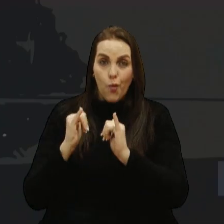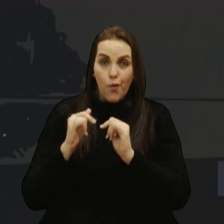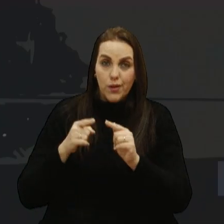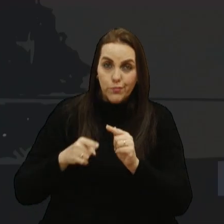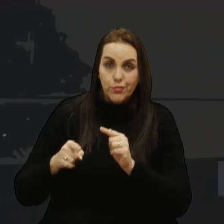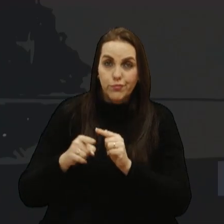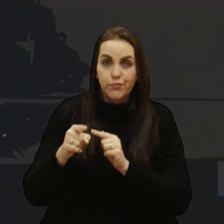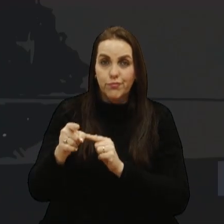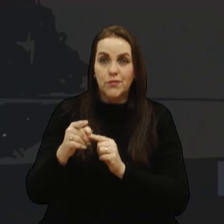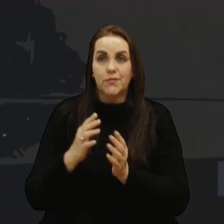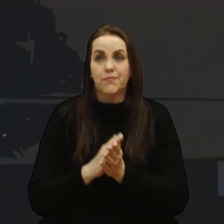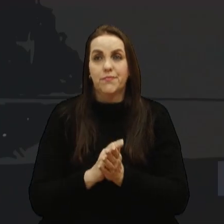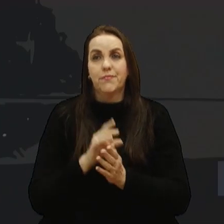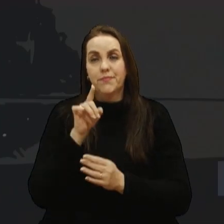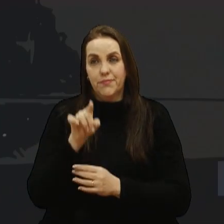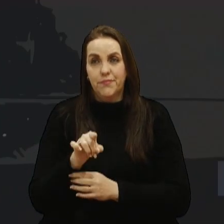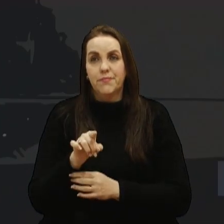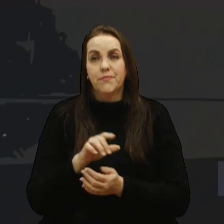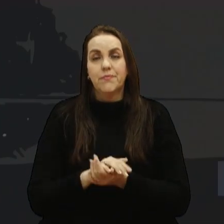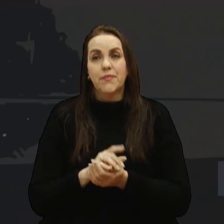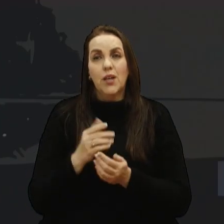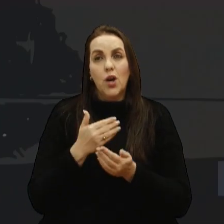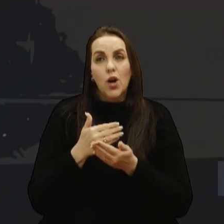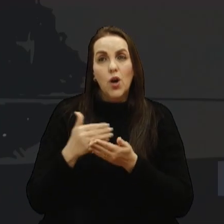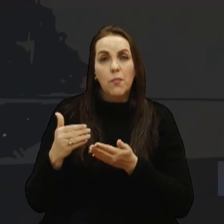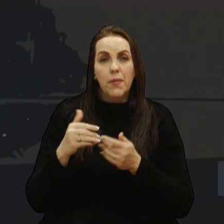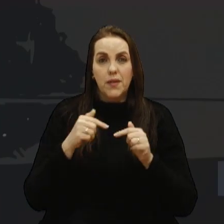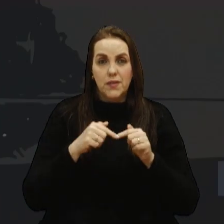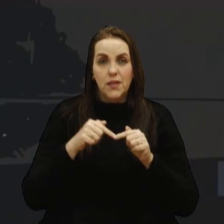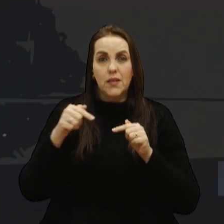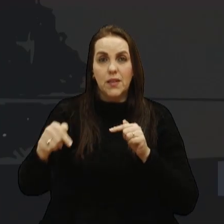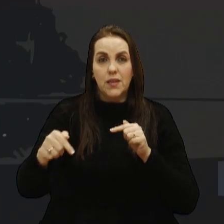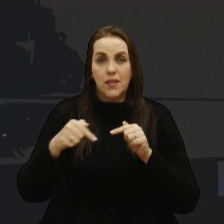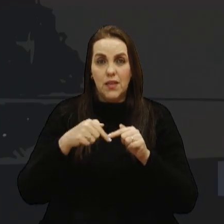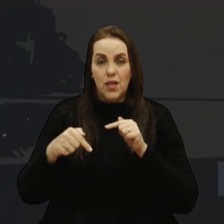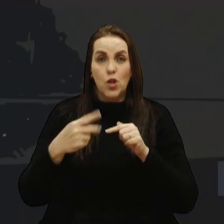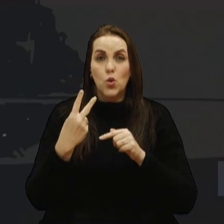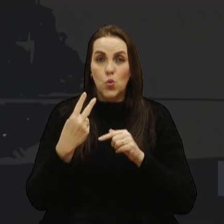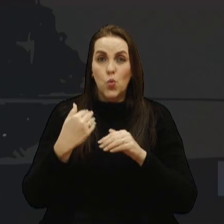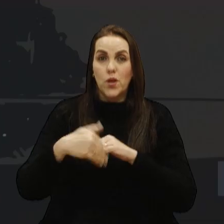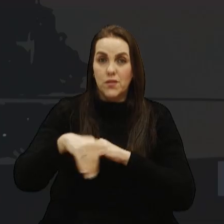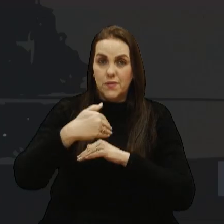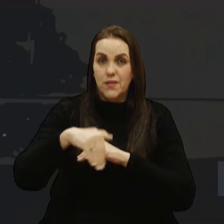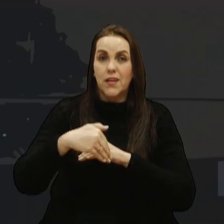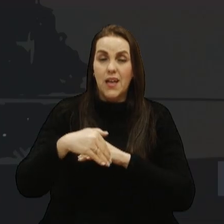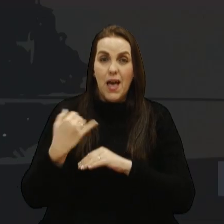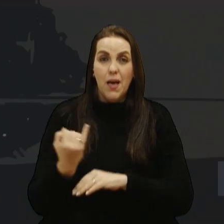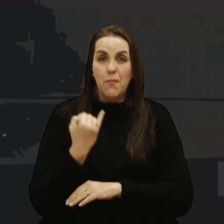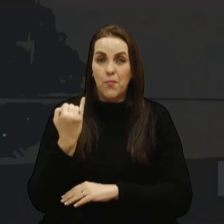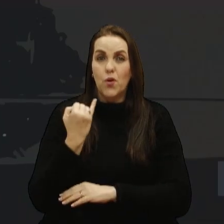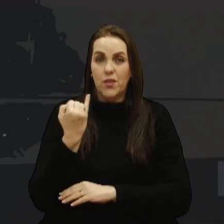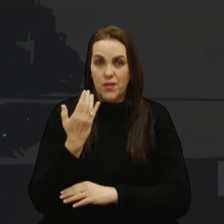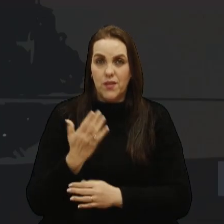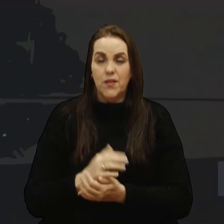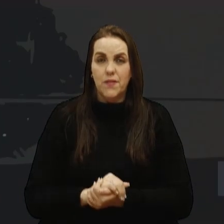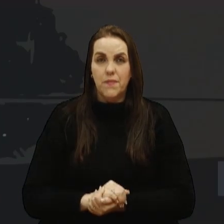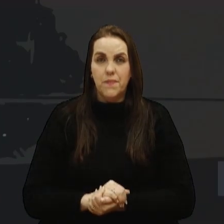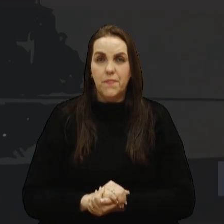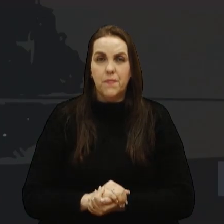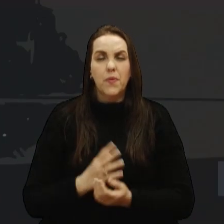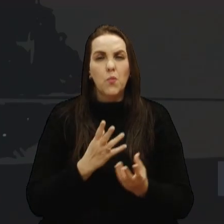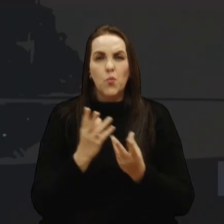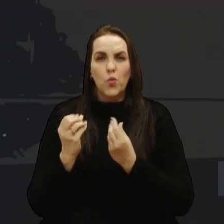Orlando Adamate ali e liga até o início da Pedro Lavo Hoffmann. É uma via de extrema importância,